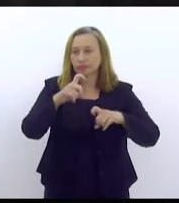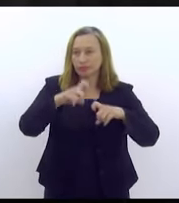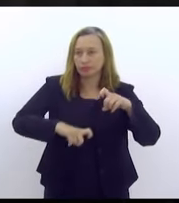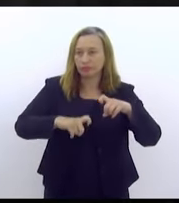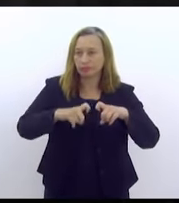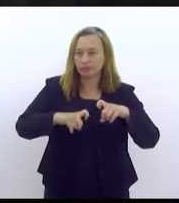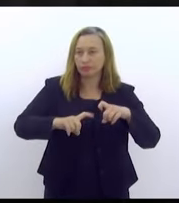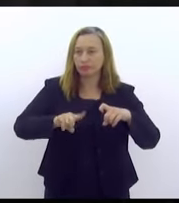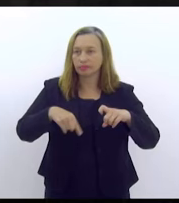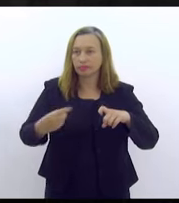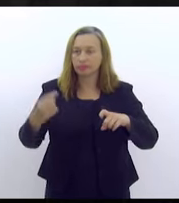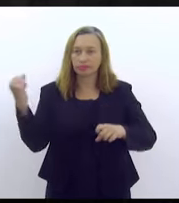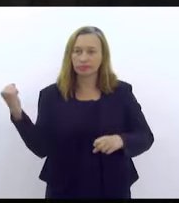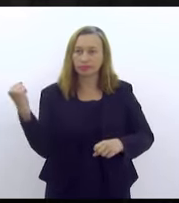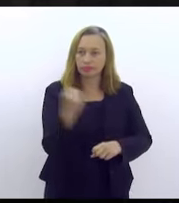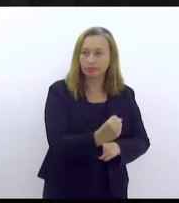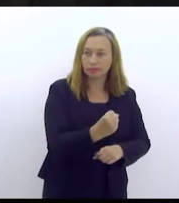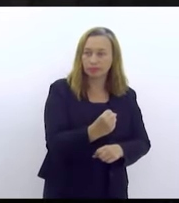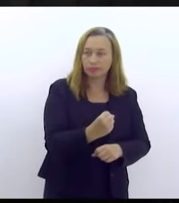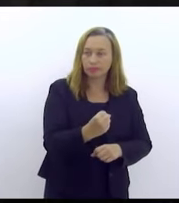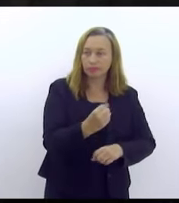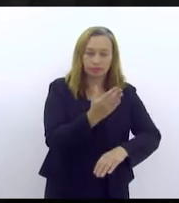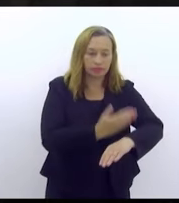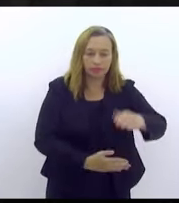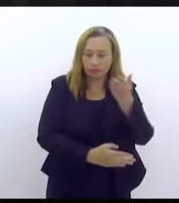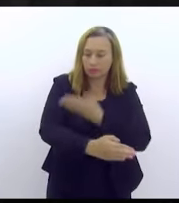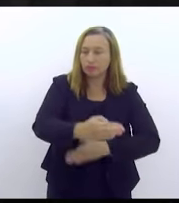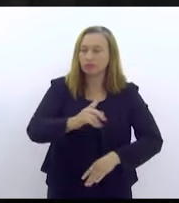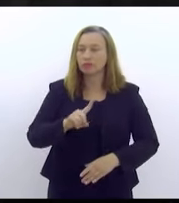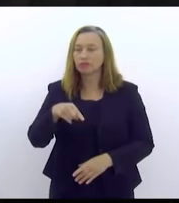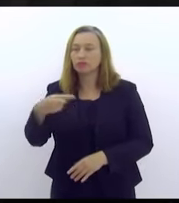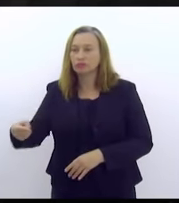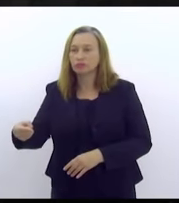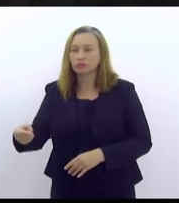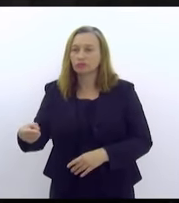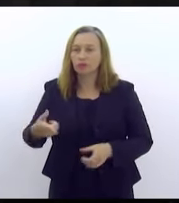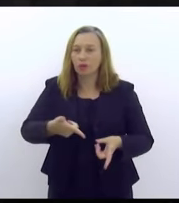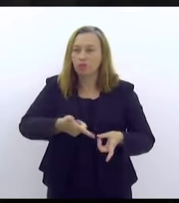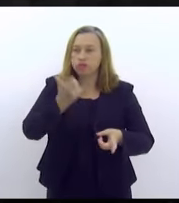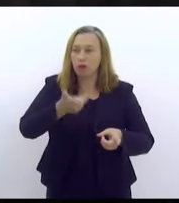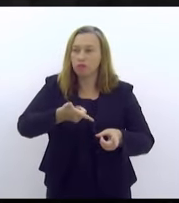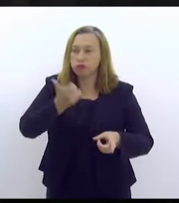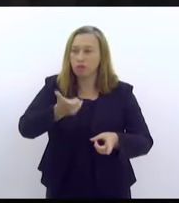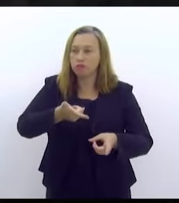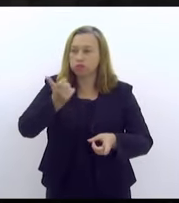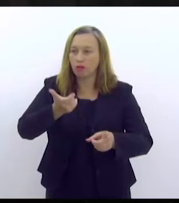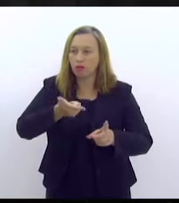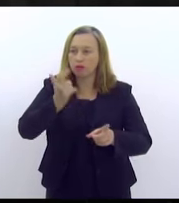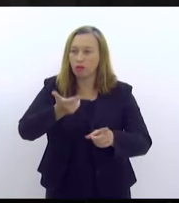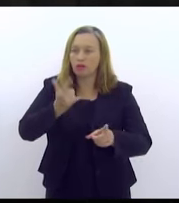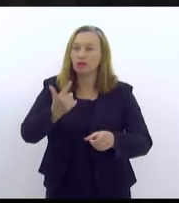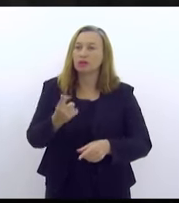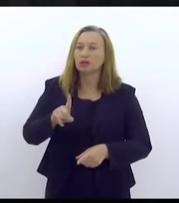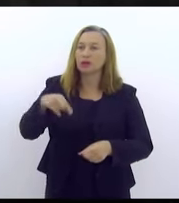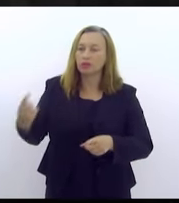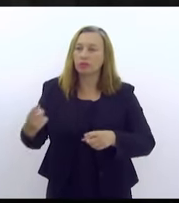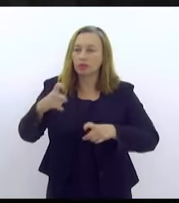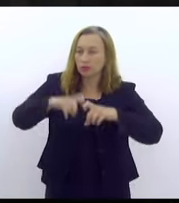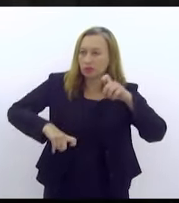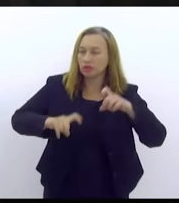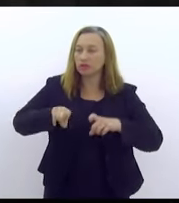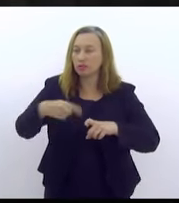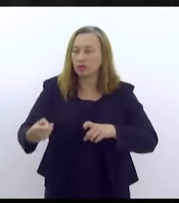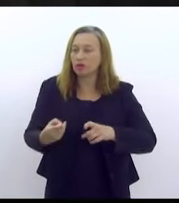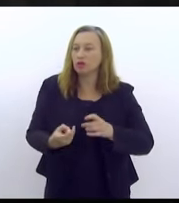e depois assassinadas e mutiladas. Outras foram baleadas primeiro, depois estupradas e depois